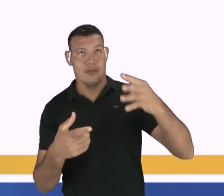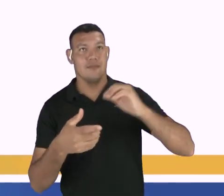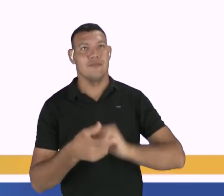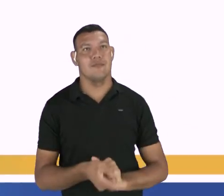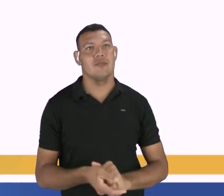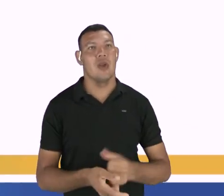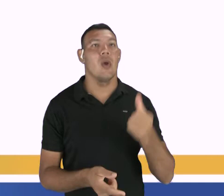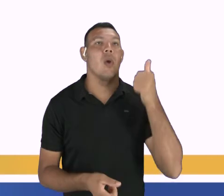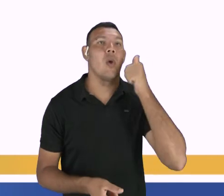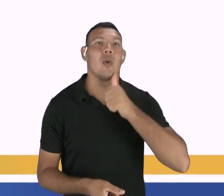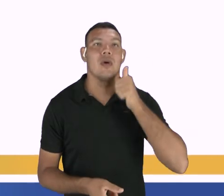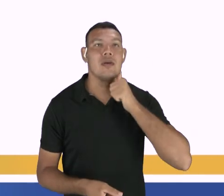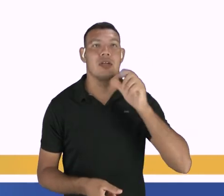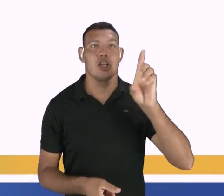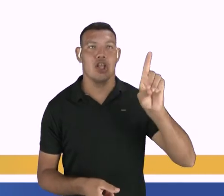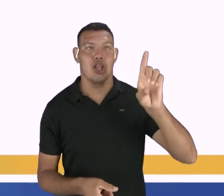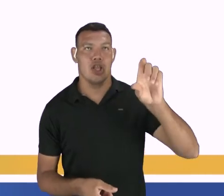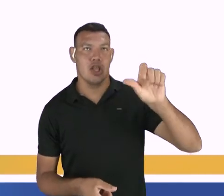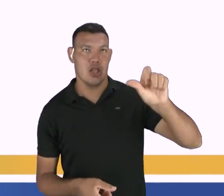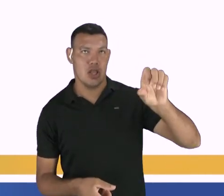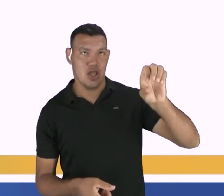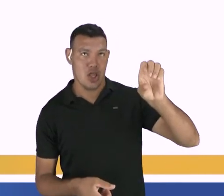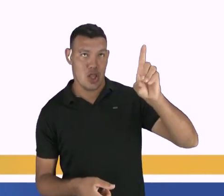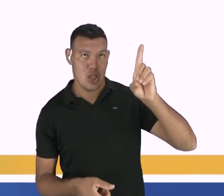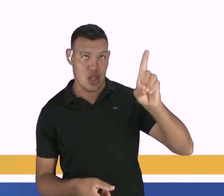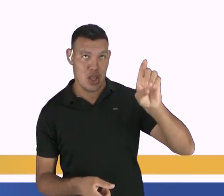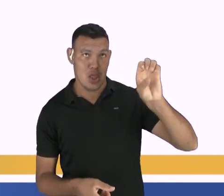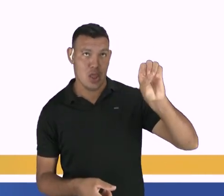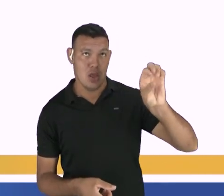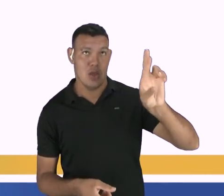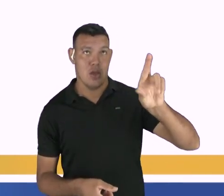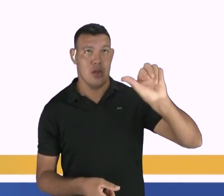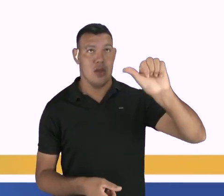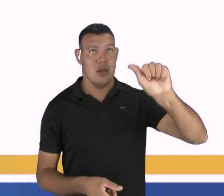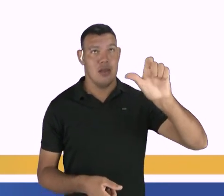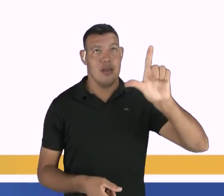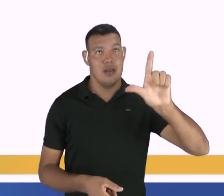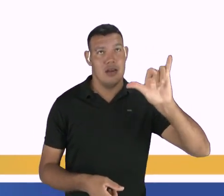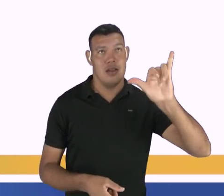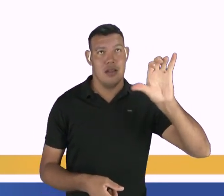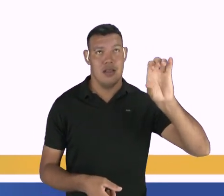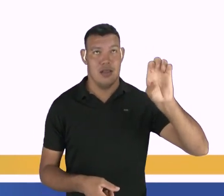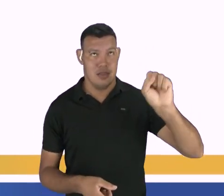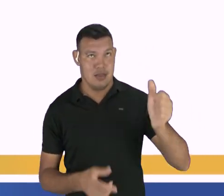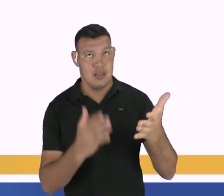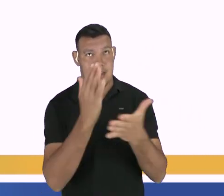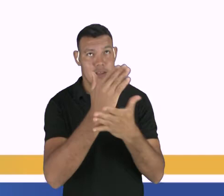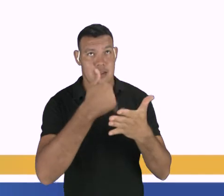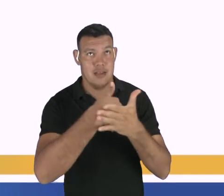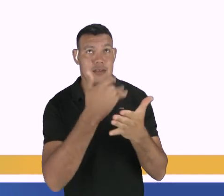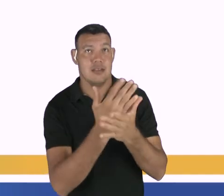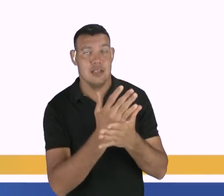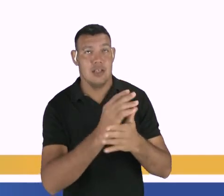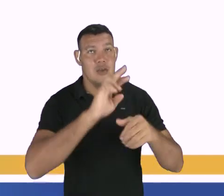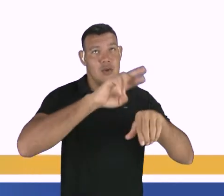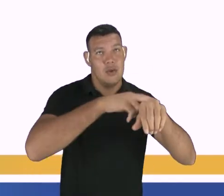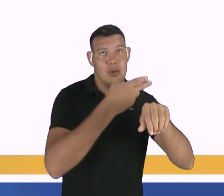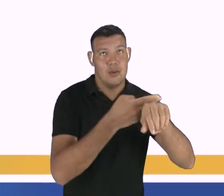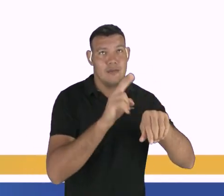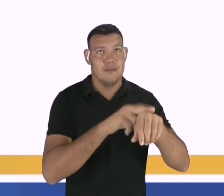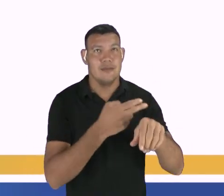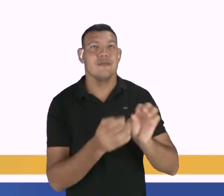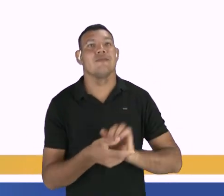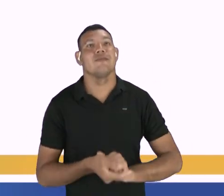Doralice repartiu uma barra de chocolate entre ela e outros 2 amigos. Doralice ficou com 1/4 da